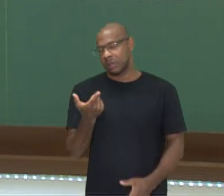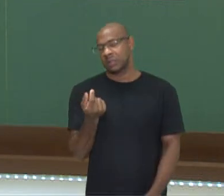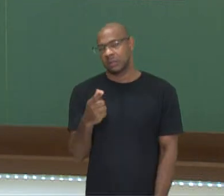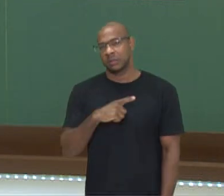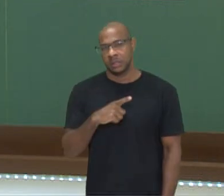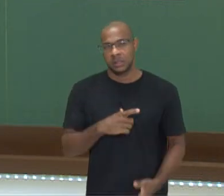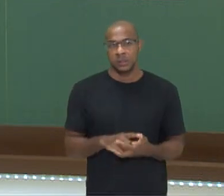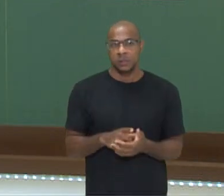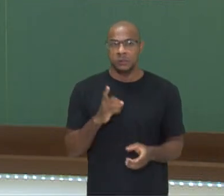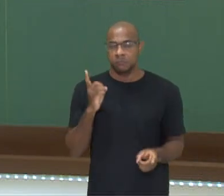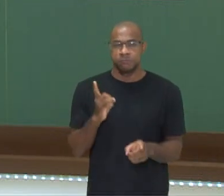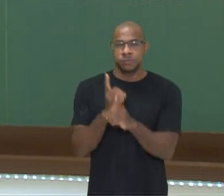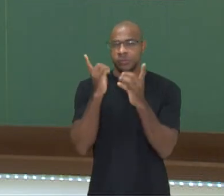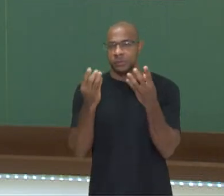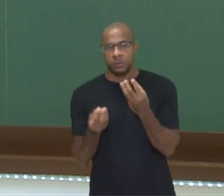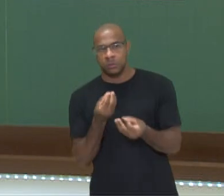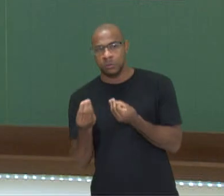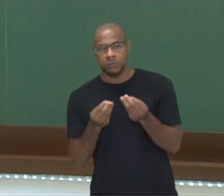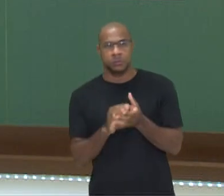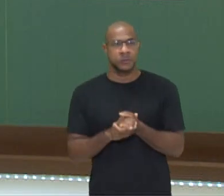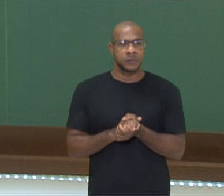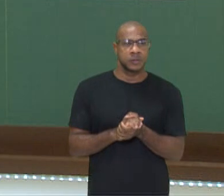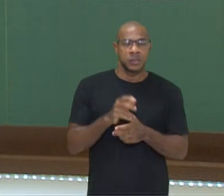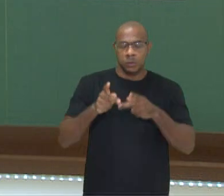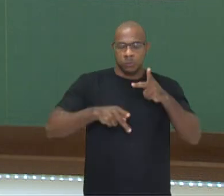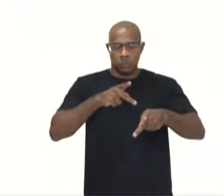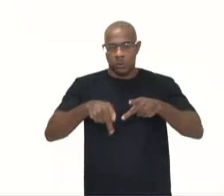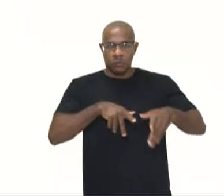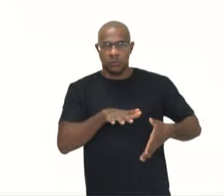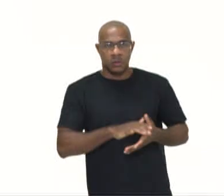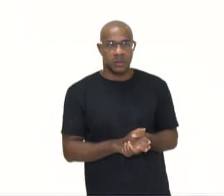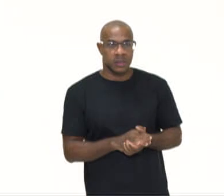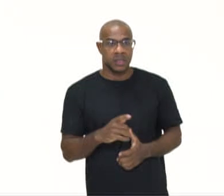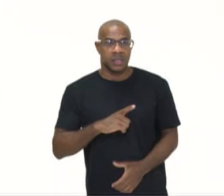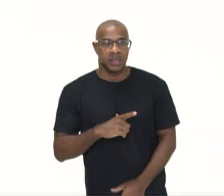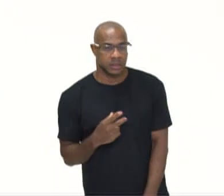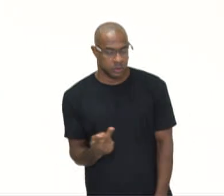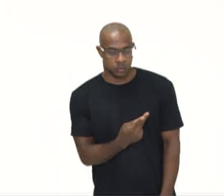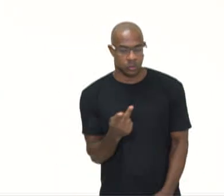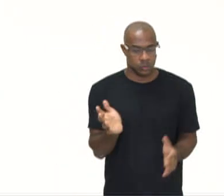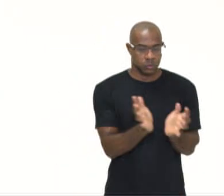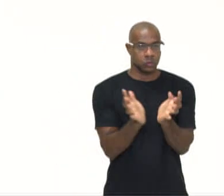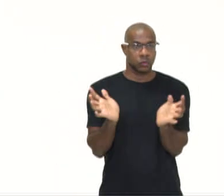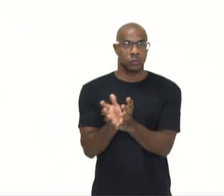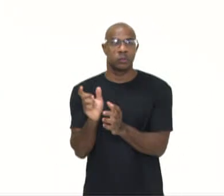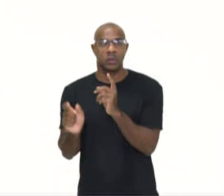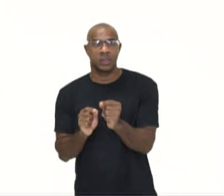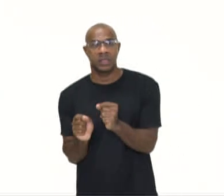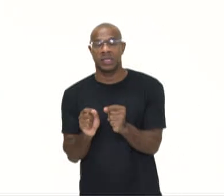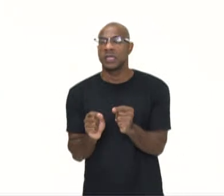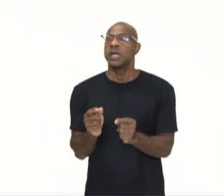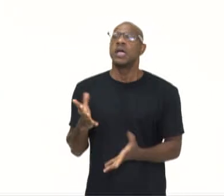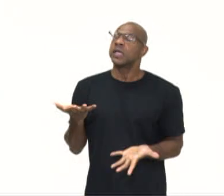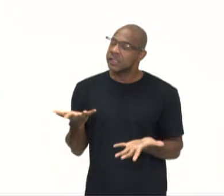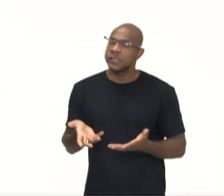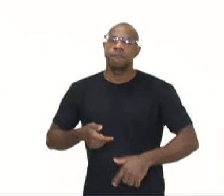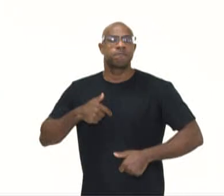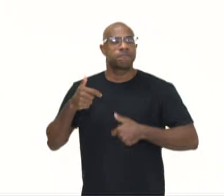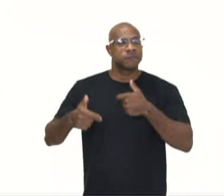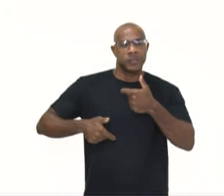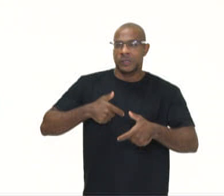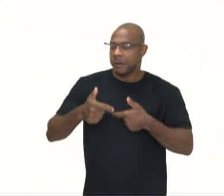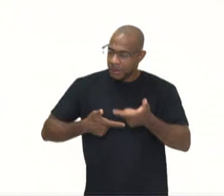grandes mistérios sobre esses povos. São duas civilizações que apreciavam tanto